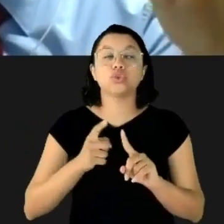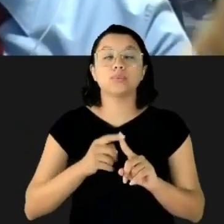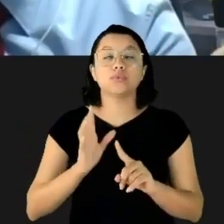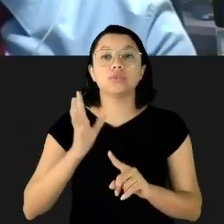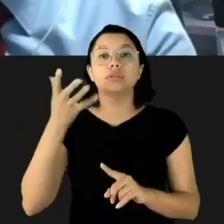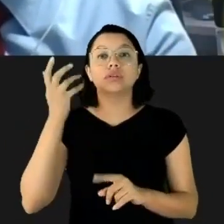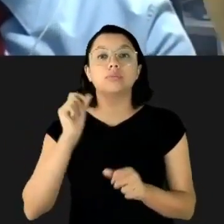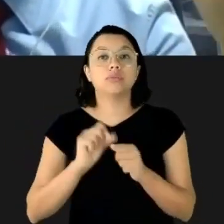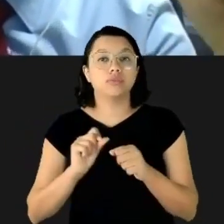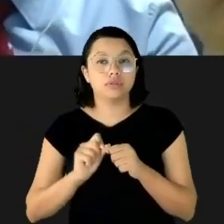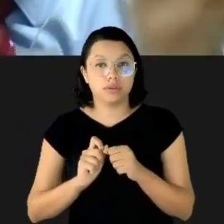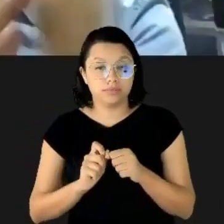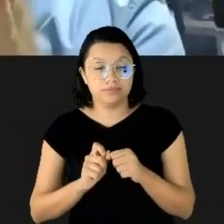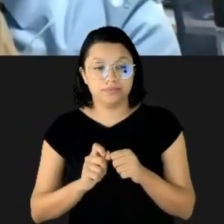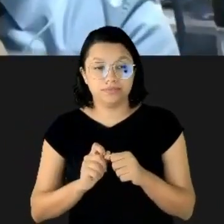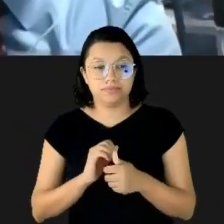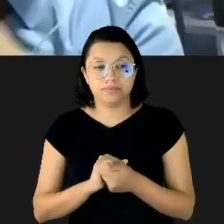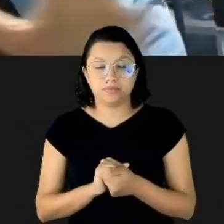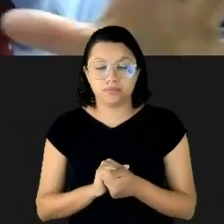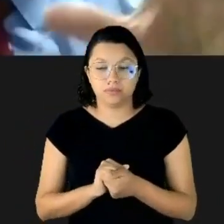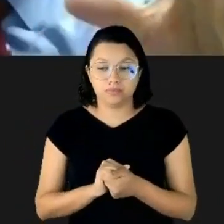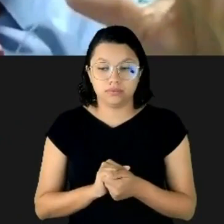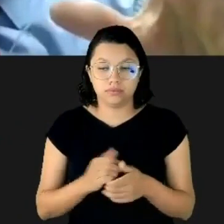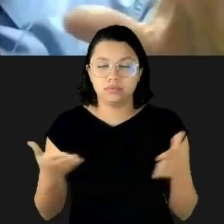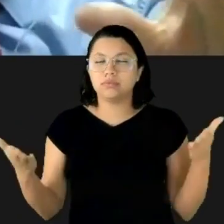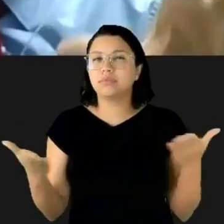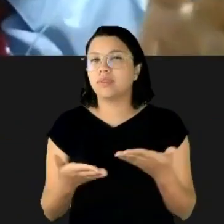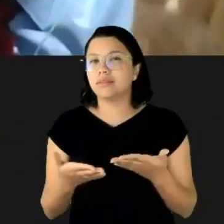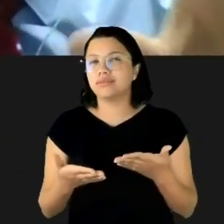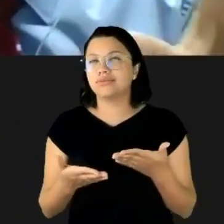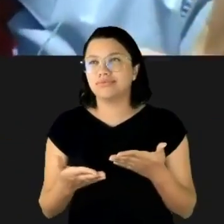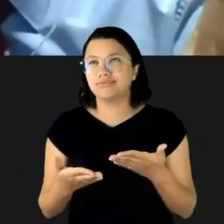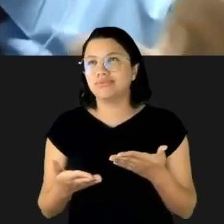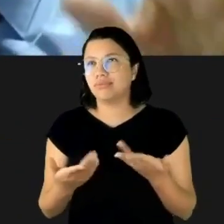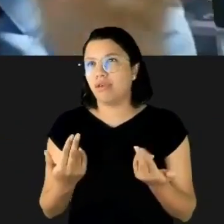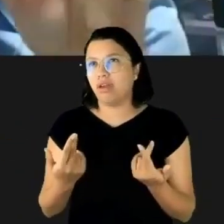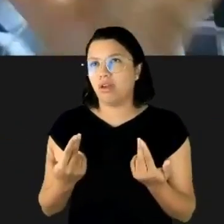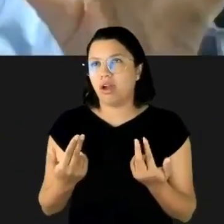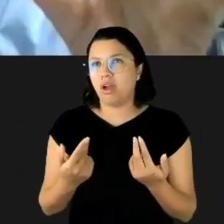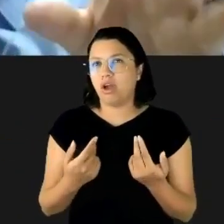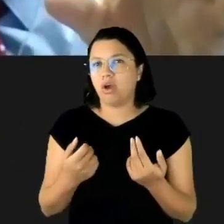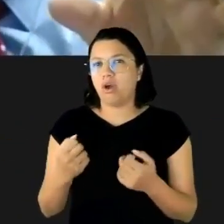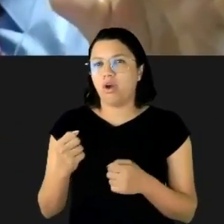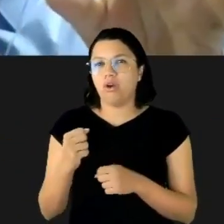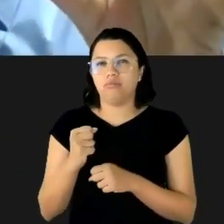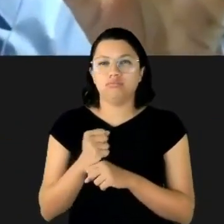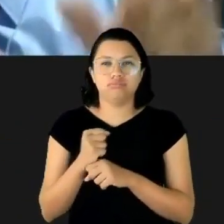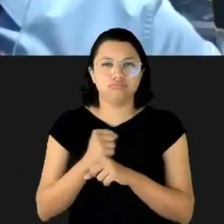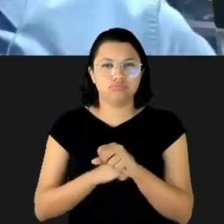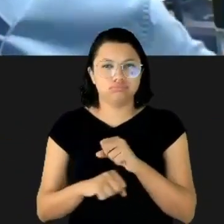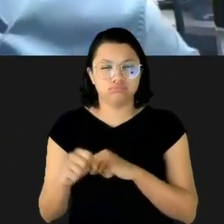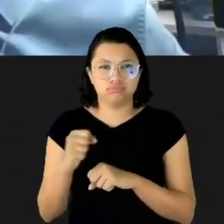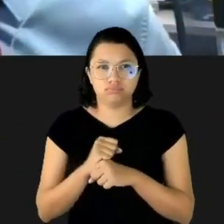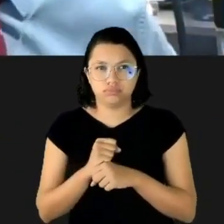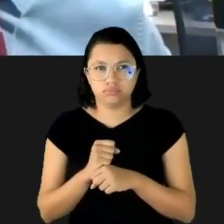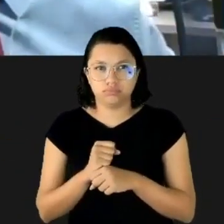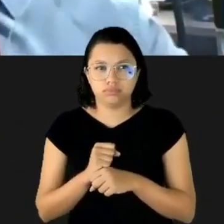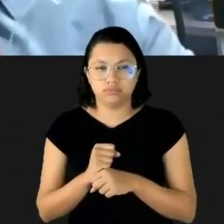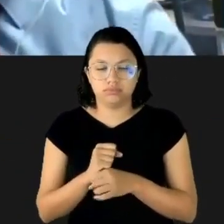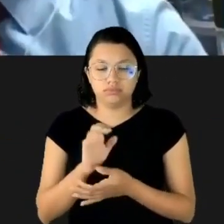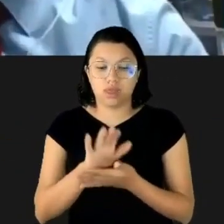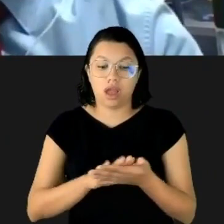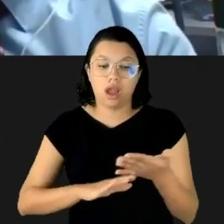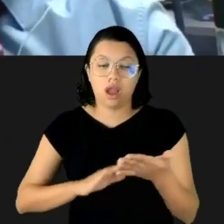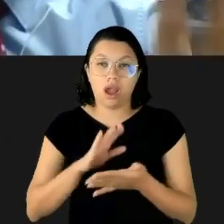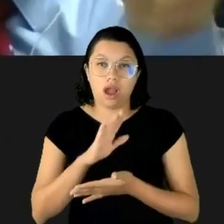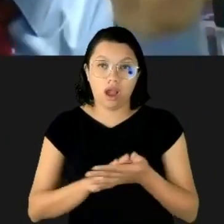e revisar isso aqui equivale ao antigo escaninho são os nossos atuais escaninhos eletrônicos